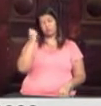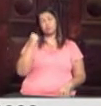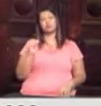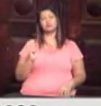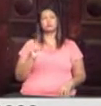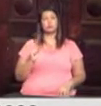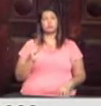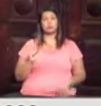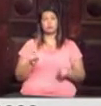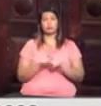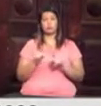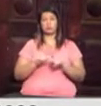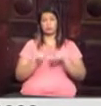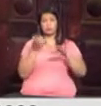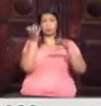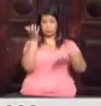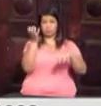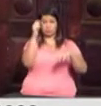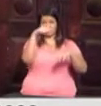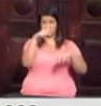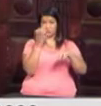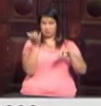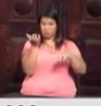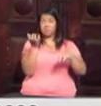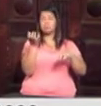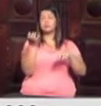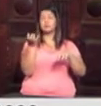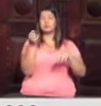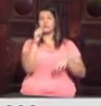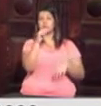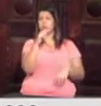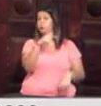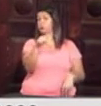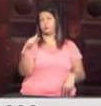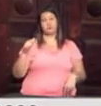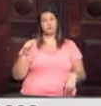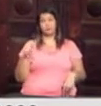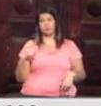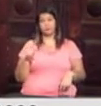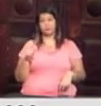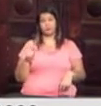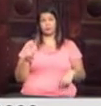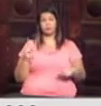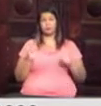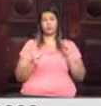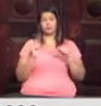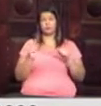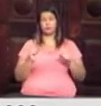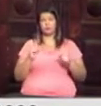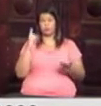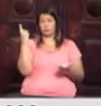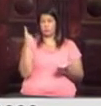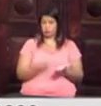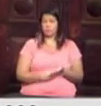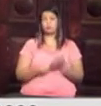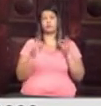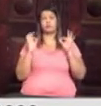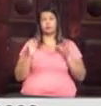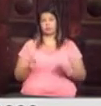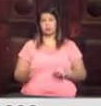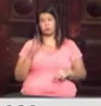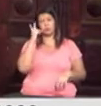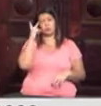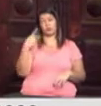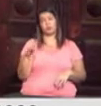os membros do Congresso Nacional, que não há alternativa que não seja um acordo justo